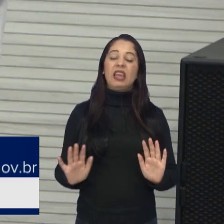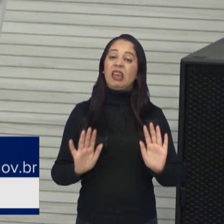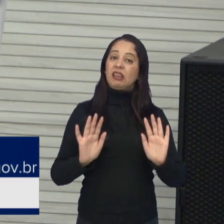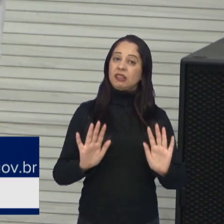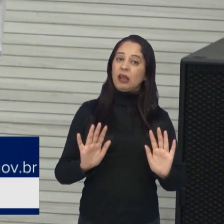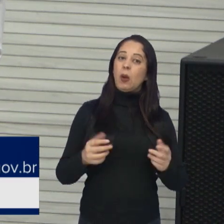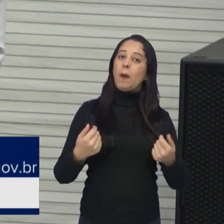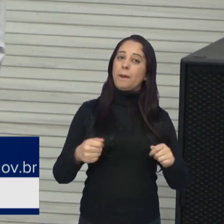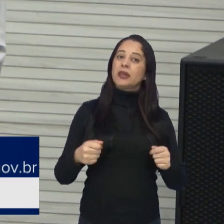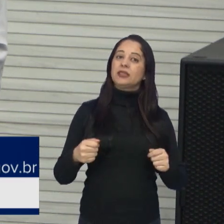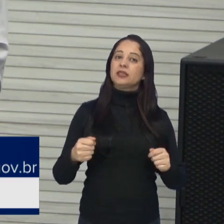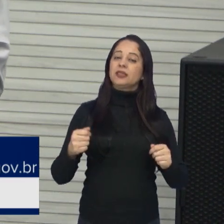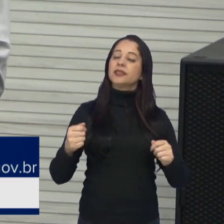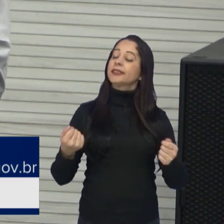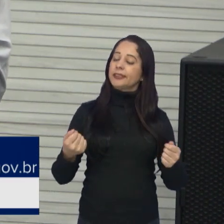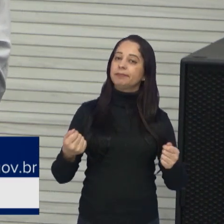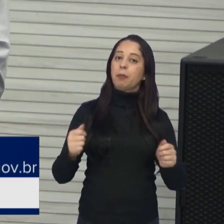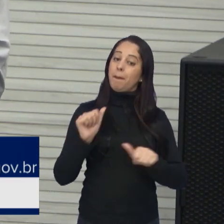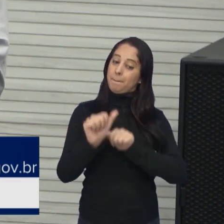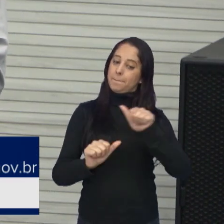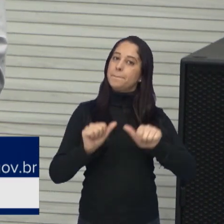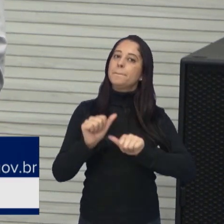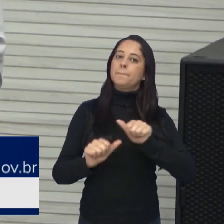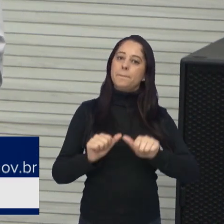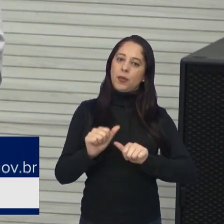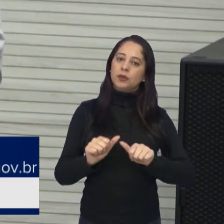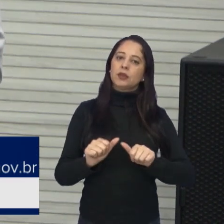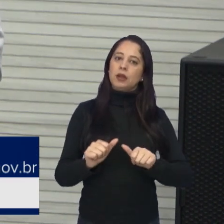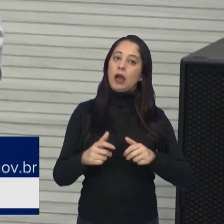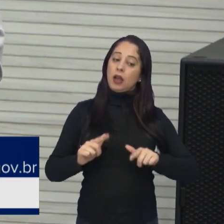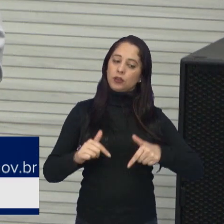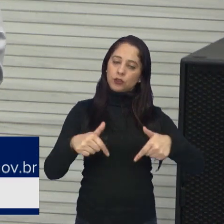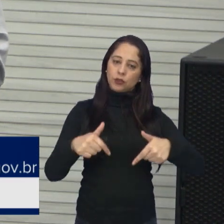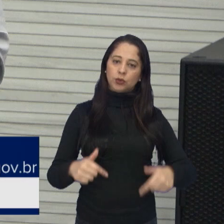ser redirecionado aqui na Câmara e não ficar na gente.